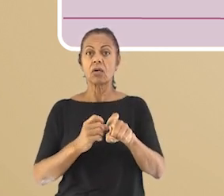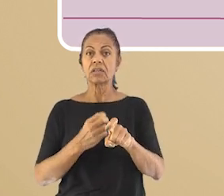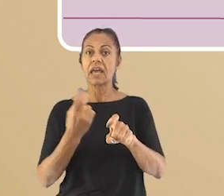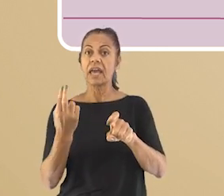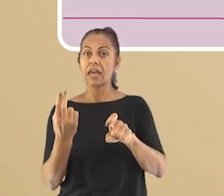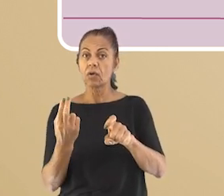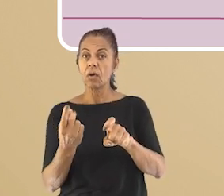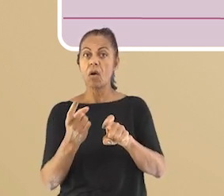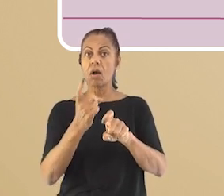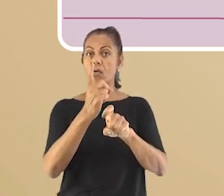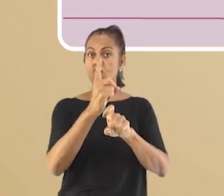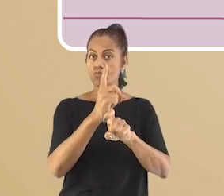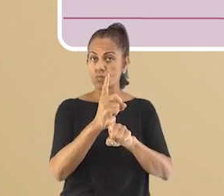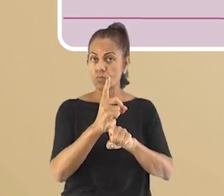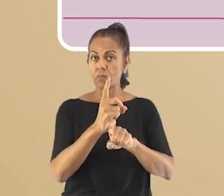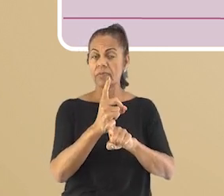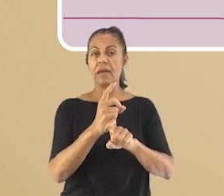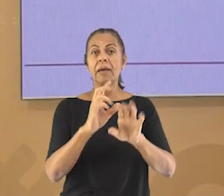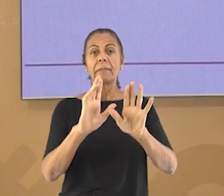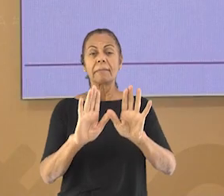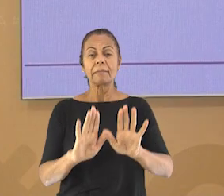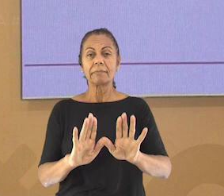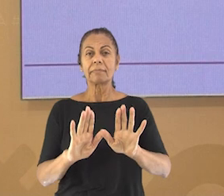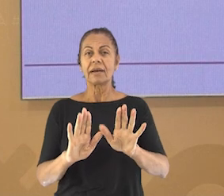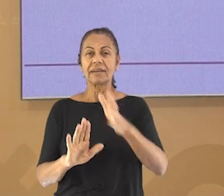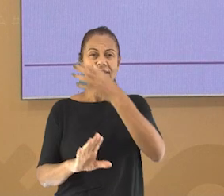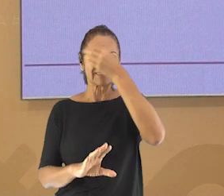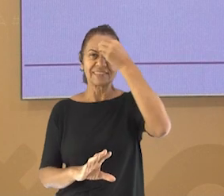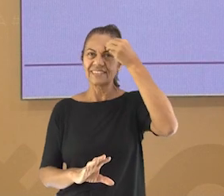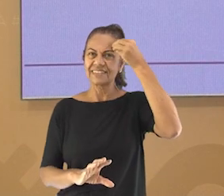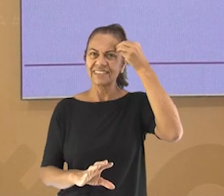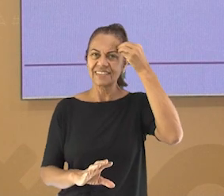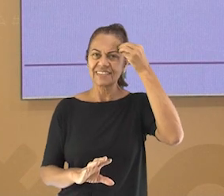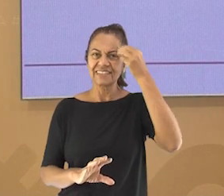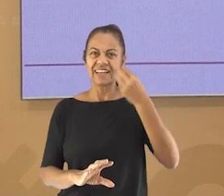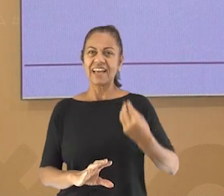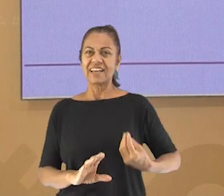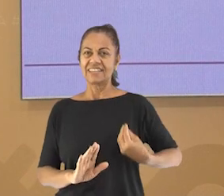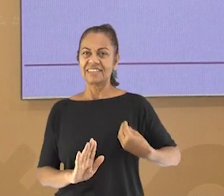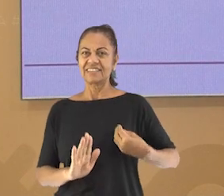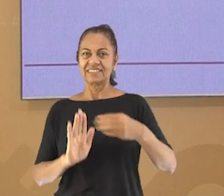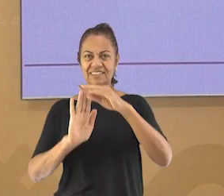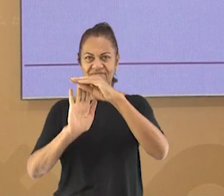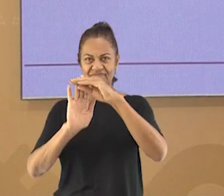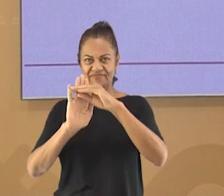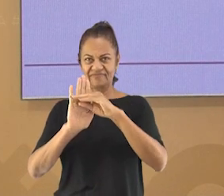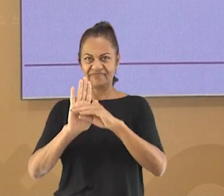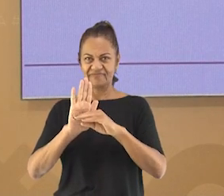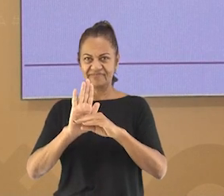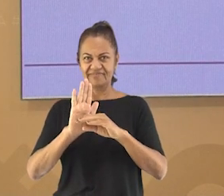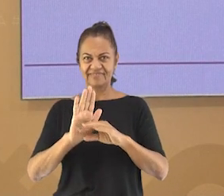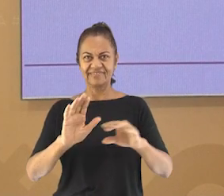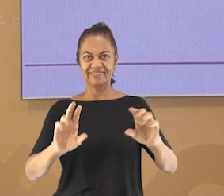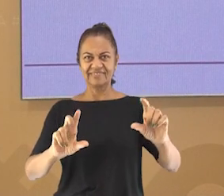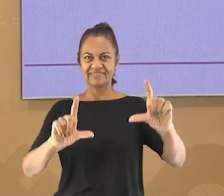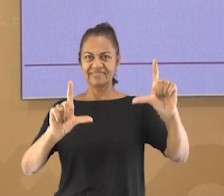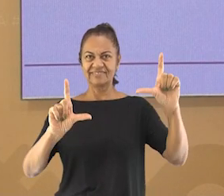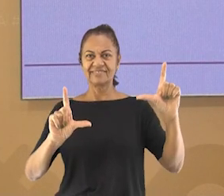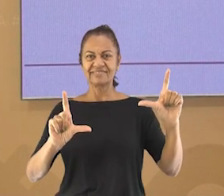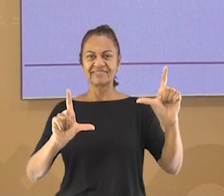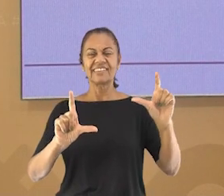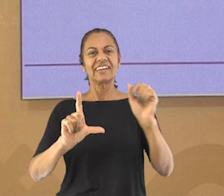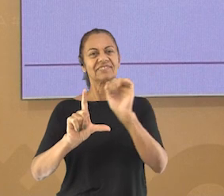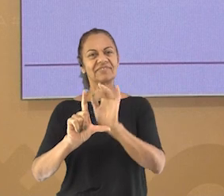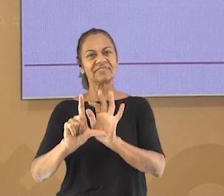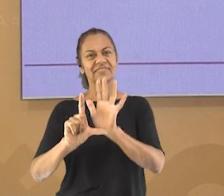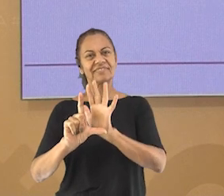das incógnitas for igual a 1. Mas, pessoal, não se esqueçam de apontar a câmera do seu celular para o QR Code que aparece na